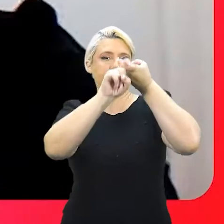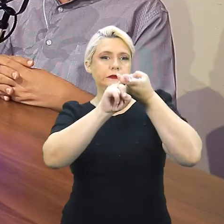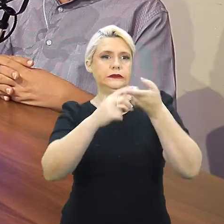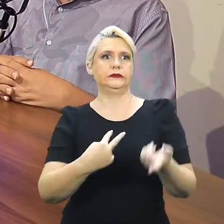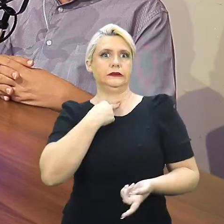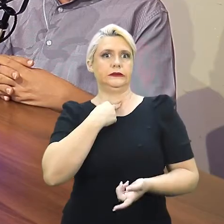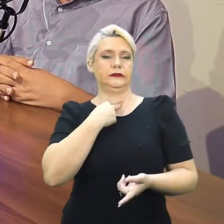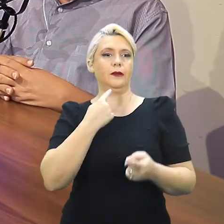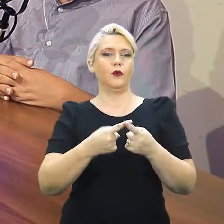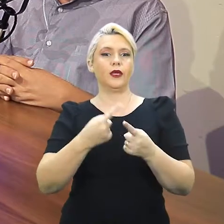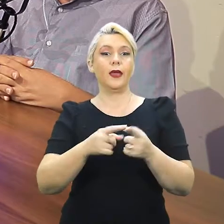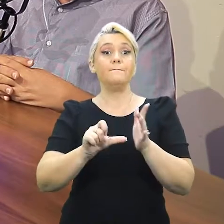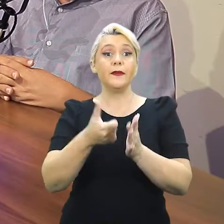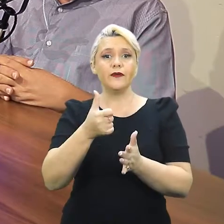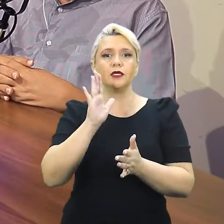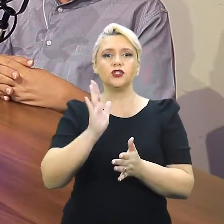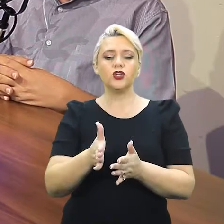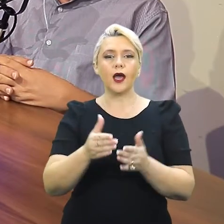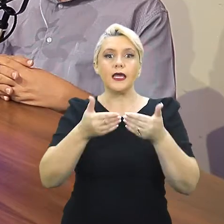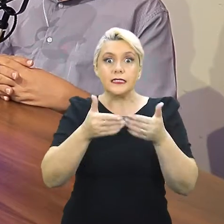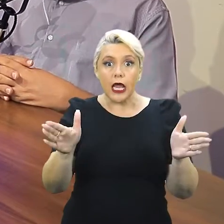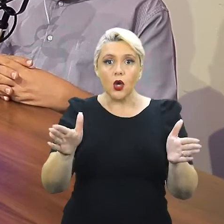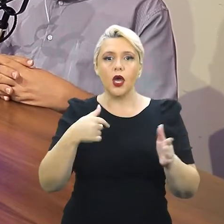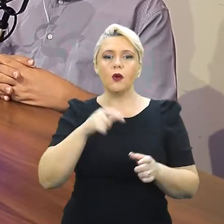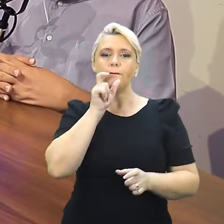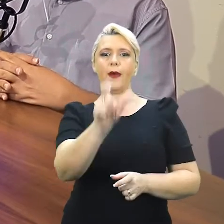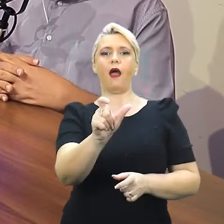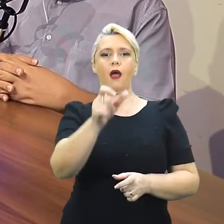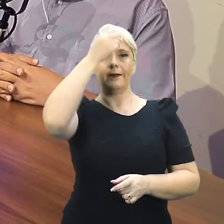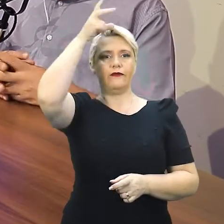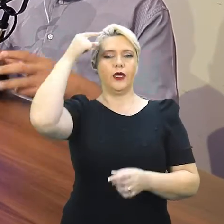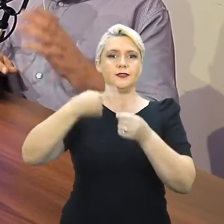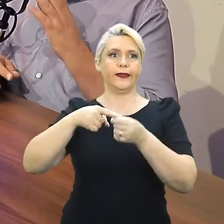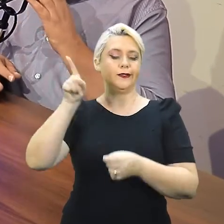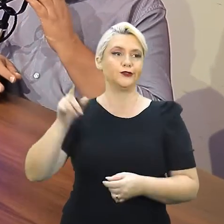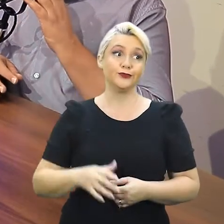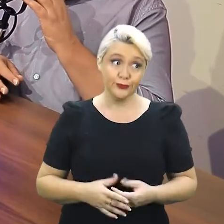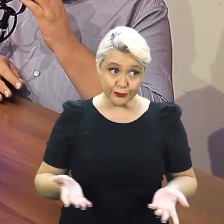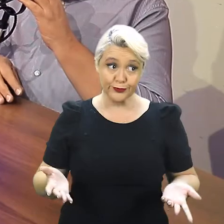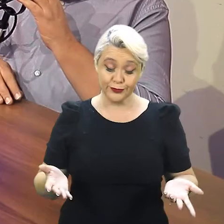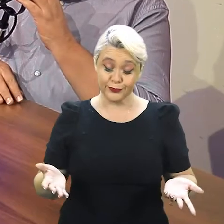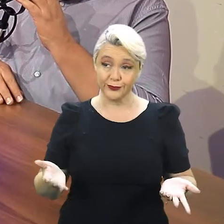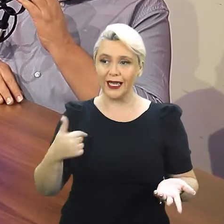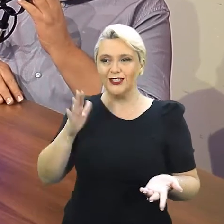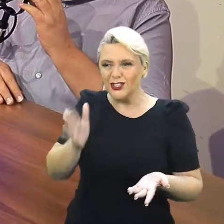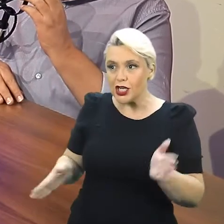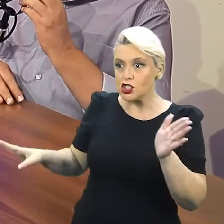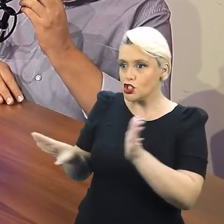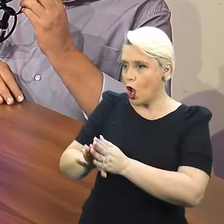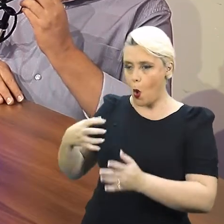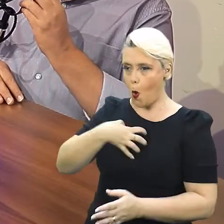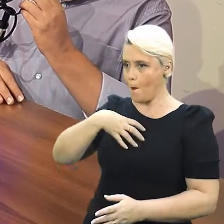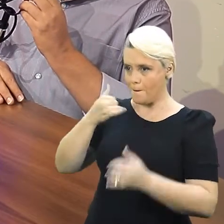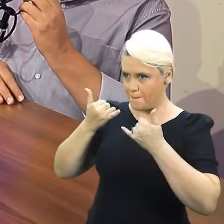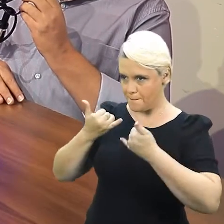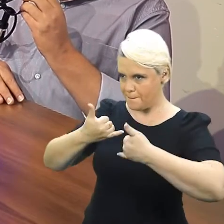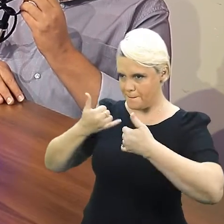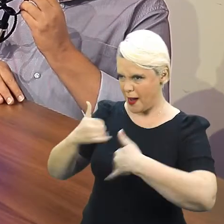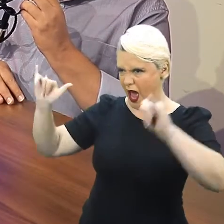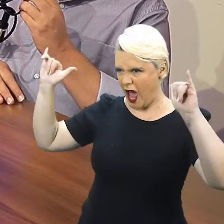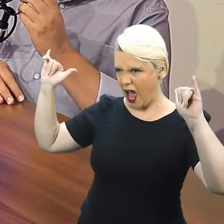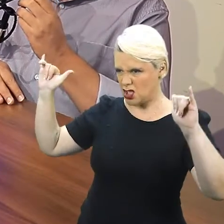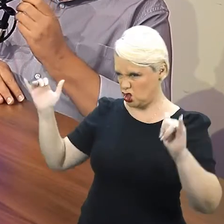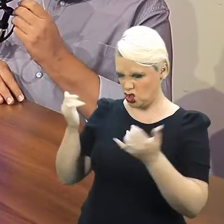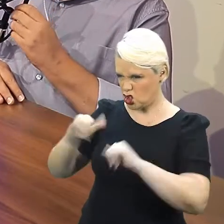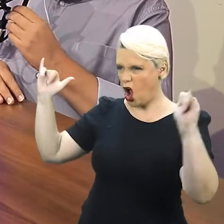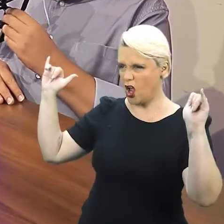no primeiro dia, na estreia, eu xinguei o prefeito da cidade de Cajuru. Você já Então eu chegou já comecei chegando. assim. Você já chegou